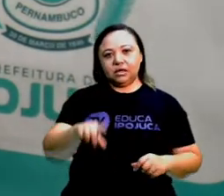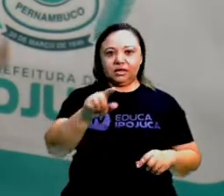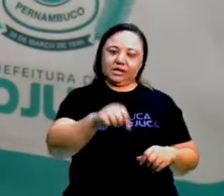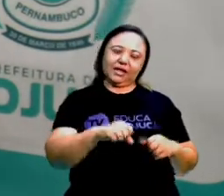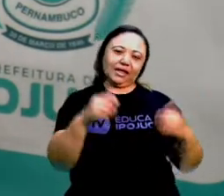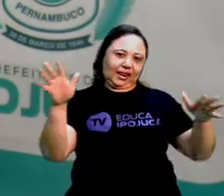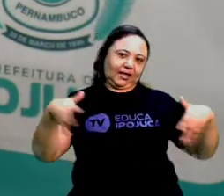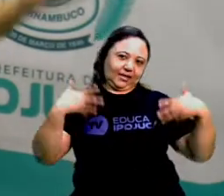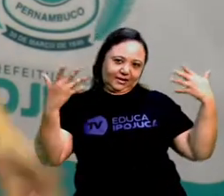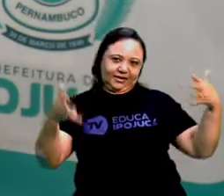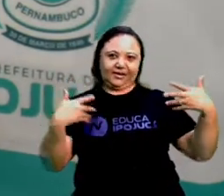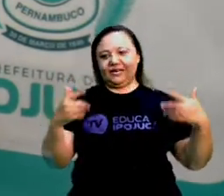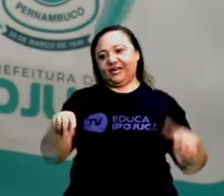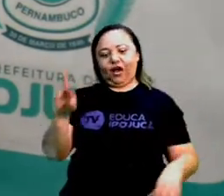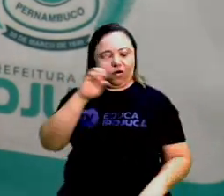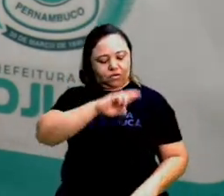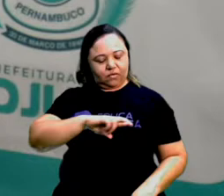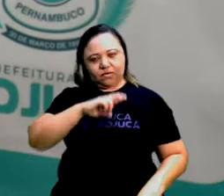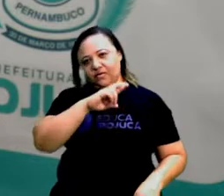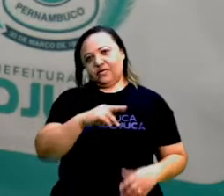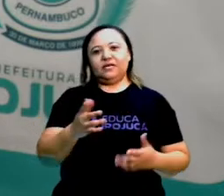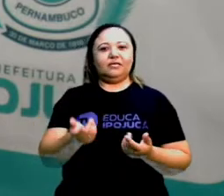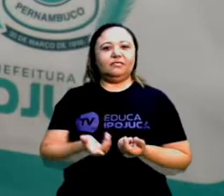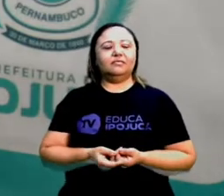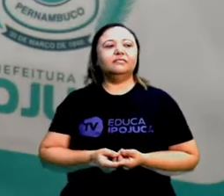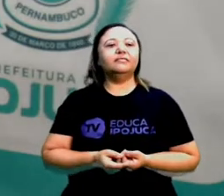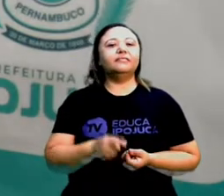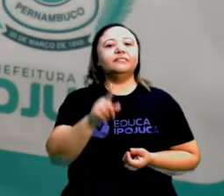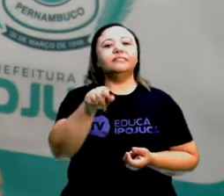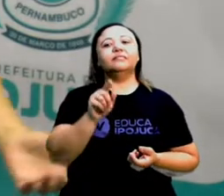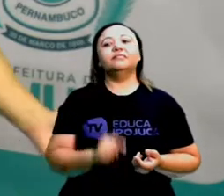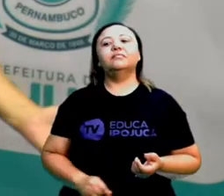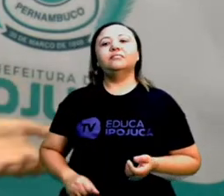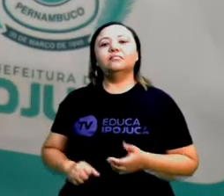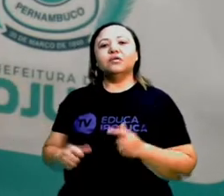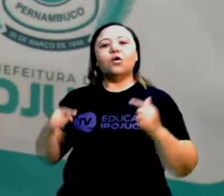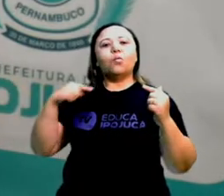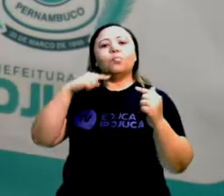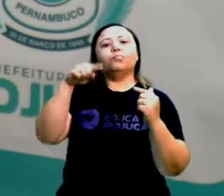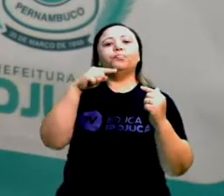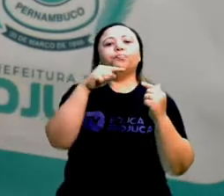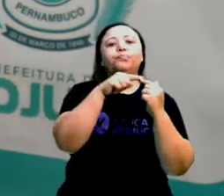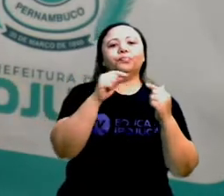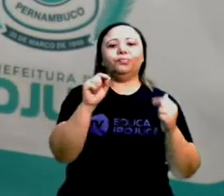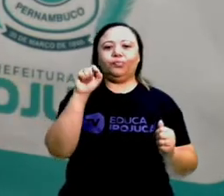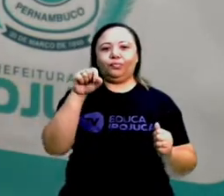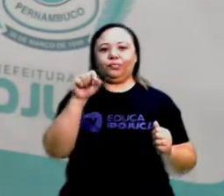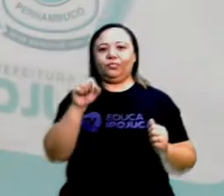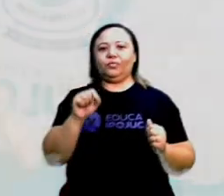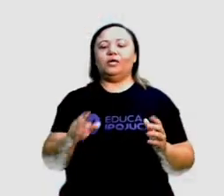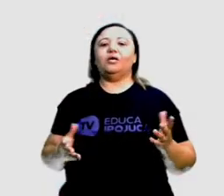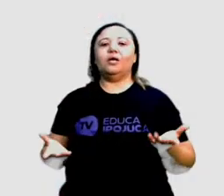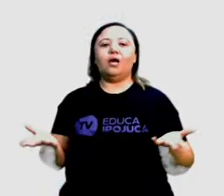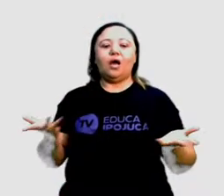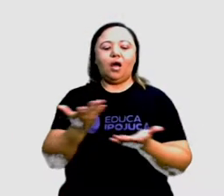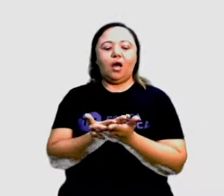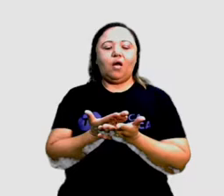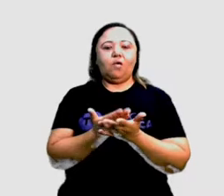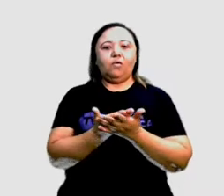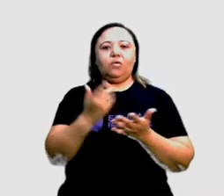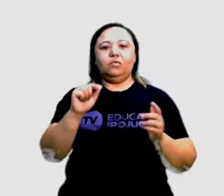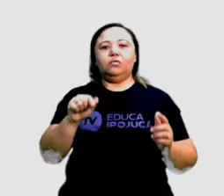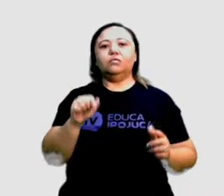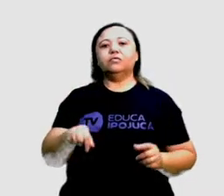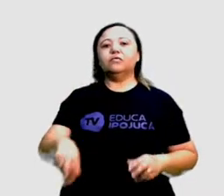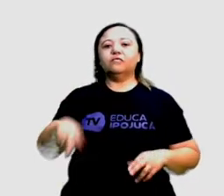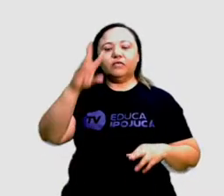mistério, ou de romance, etc. Ok? E aí vamos aos objetivos da nossa aula de hoje, pessoal. Nós hoje vamos